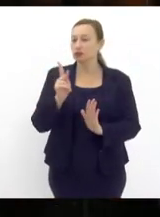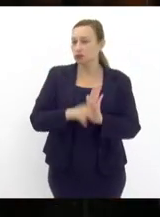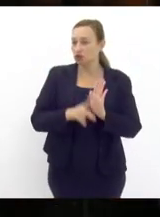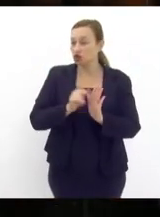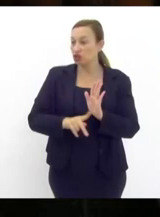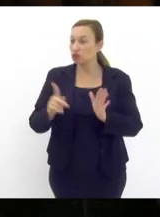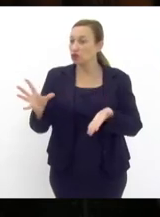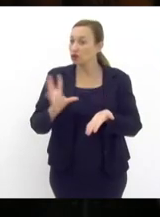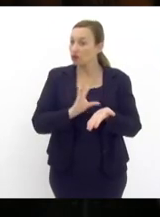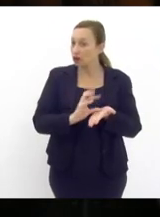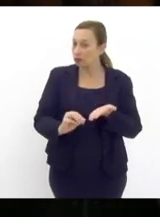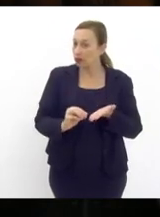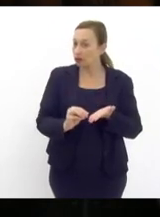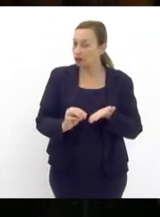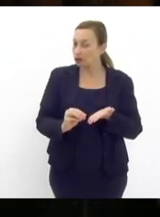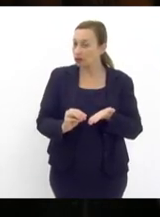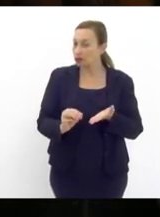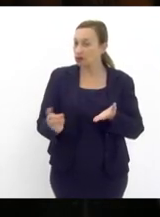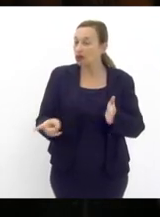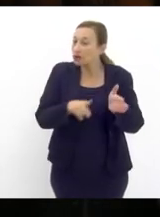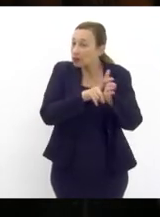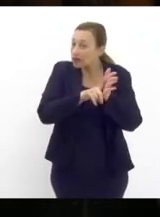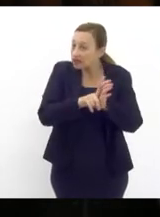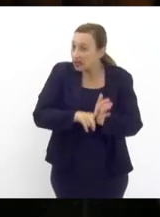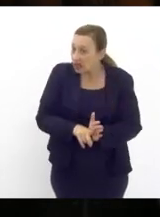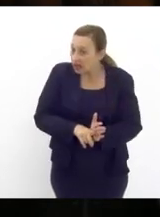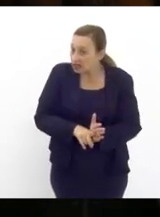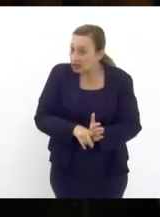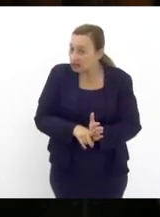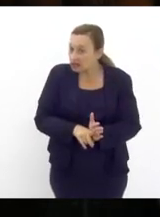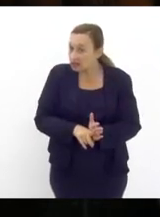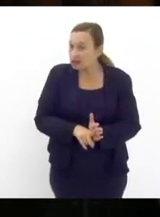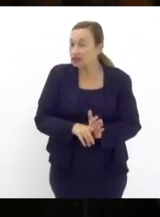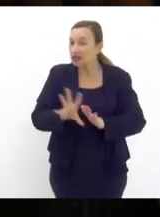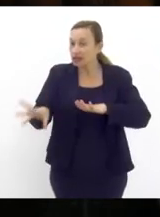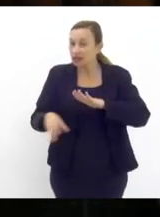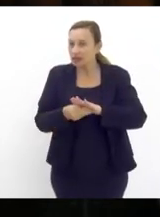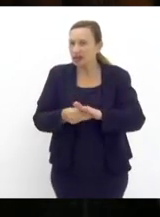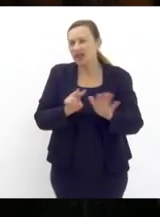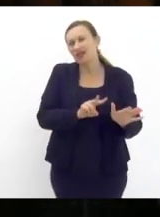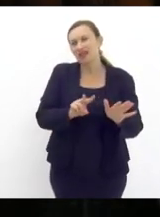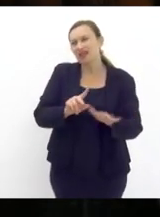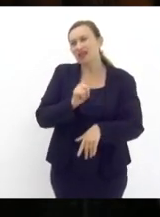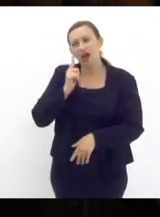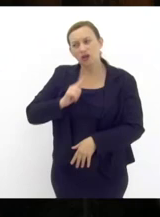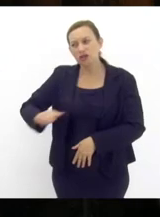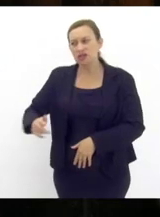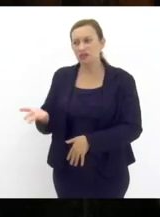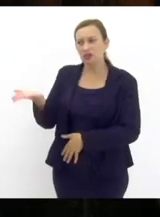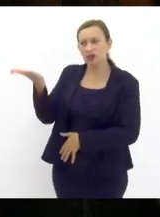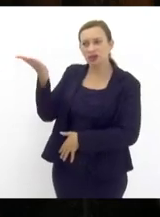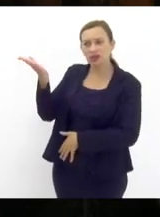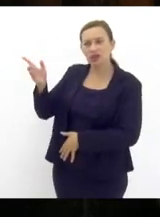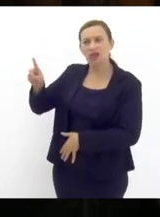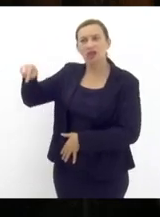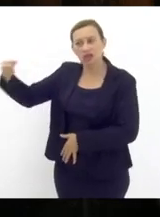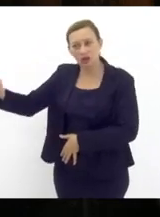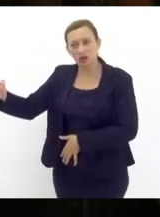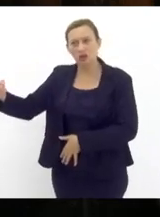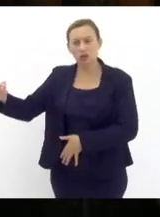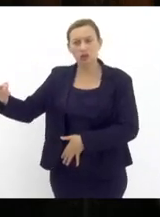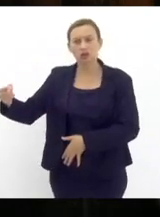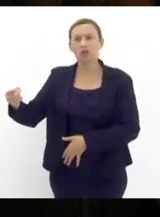a pauta para análise das emendas na semana que vem porque é um projeto oportuno momentâneo para